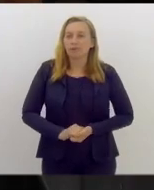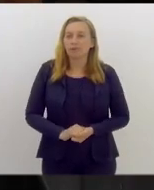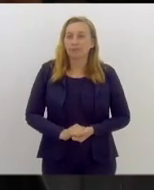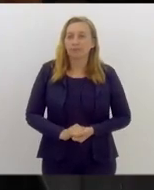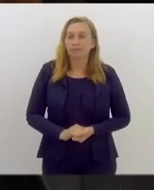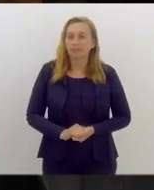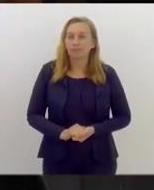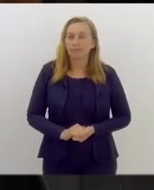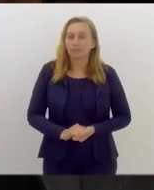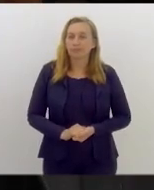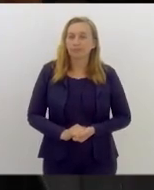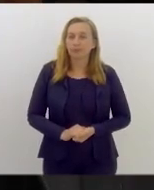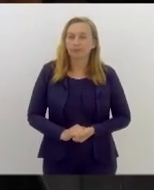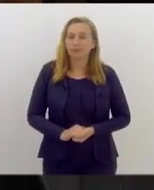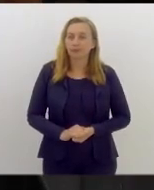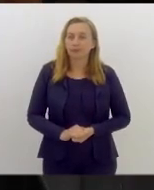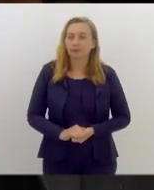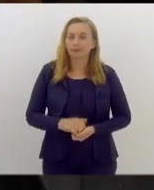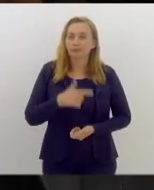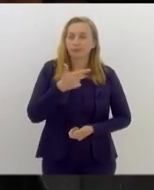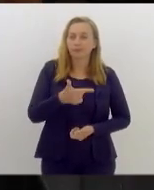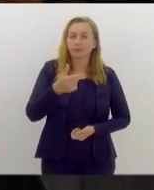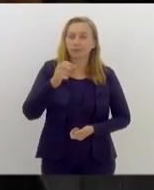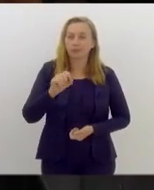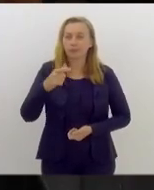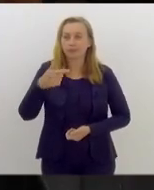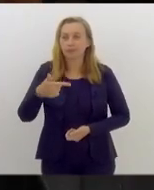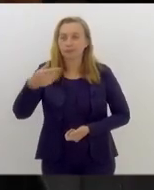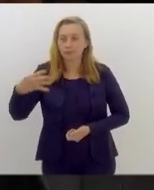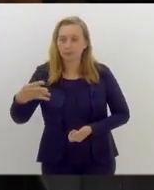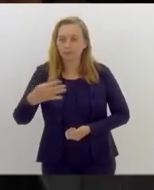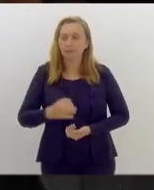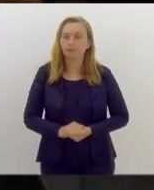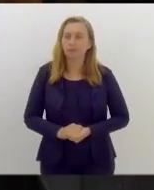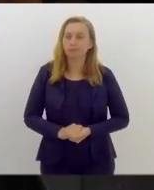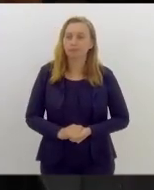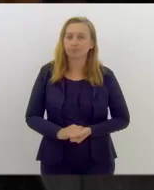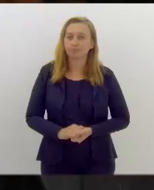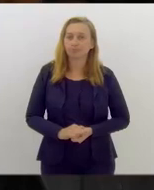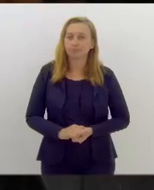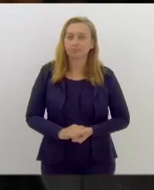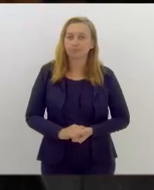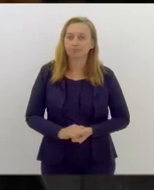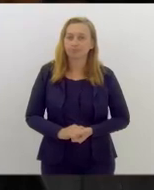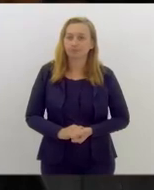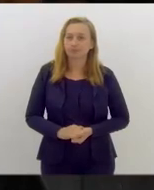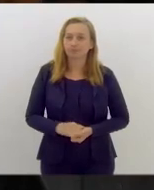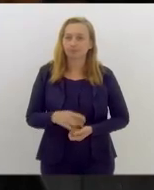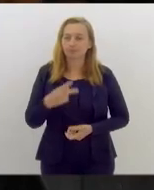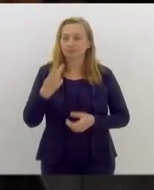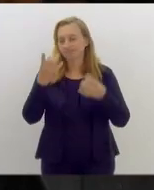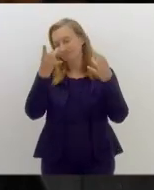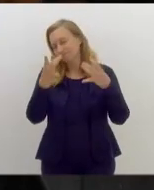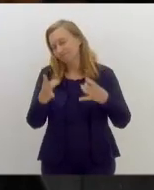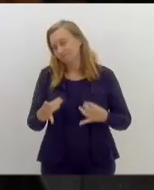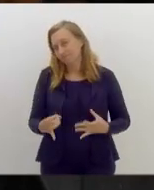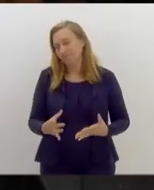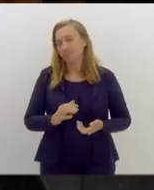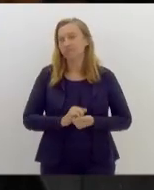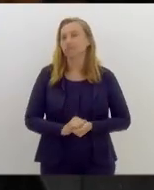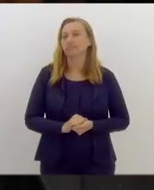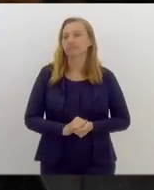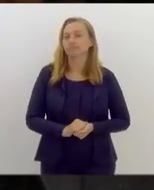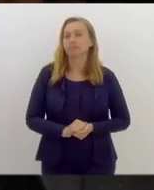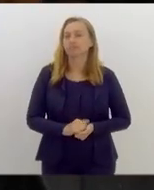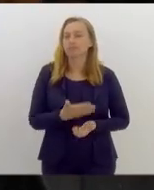ficou estabelecido que seria em 2024. Então, para não entrar em muito detalhe, só nessas